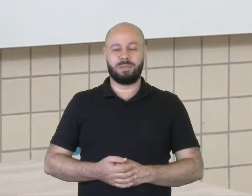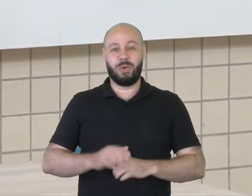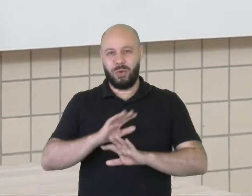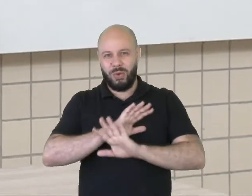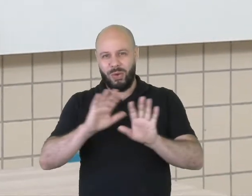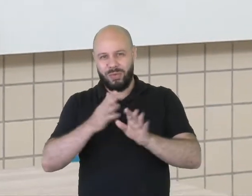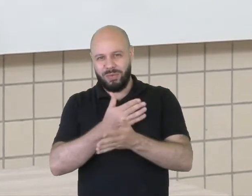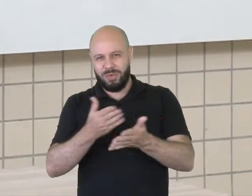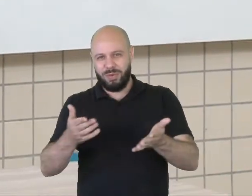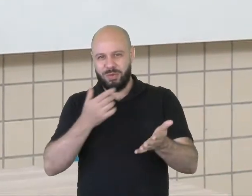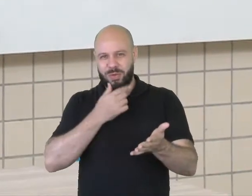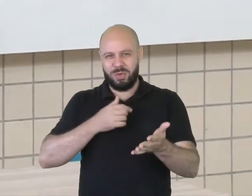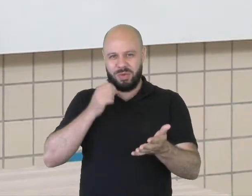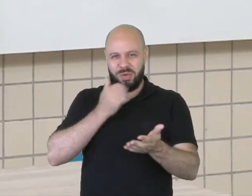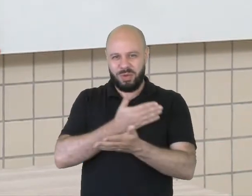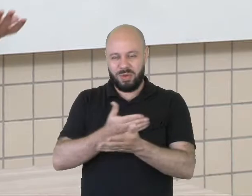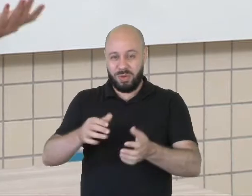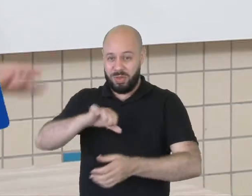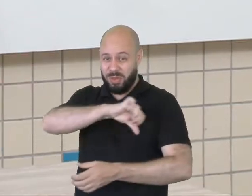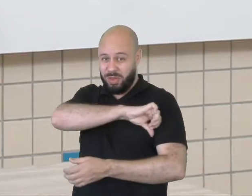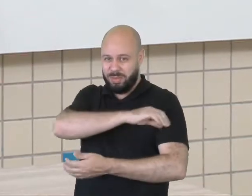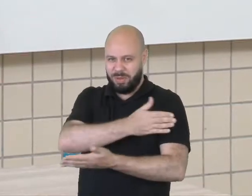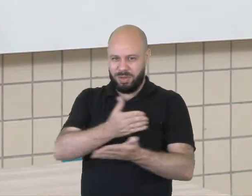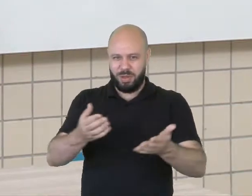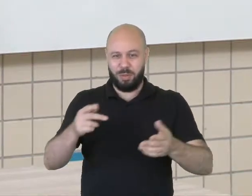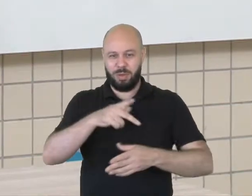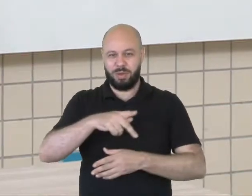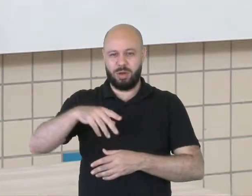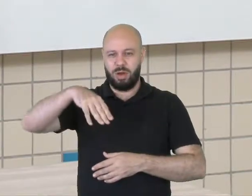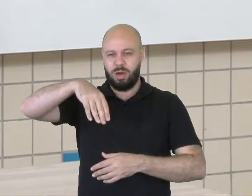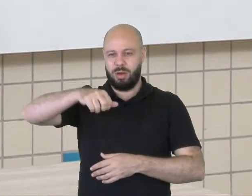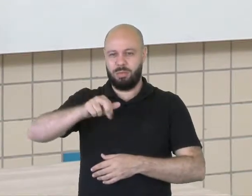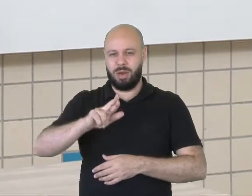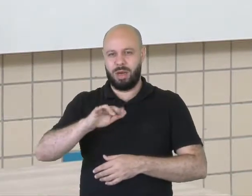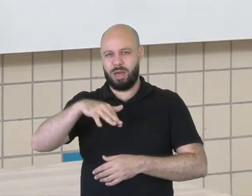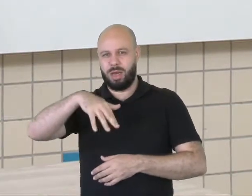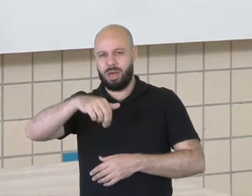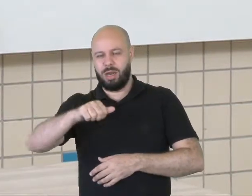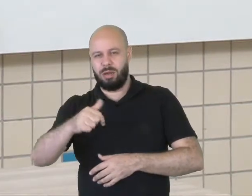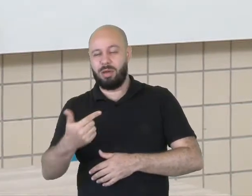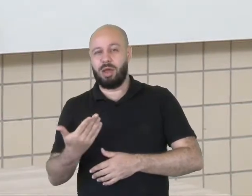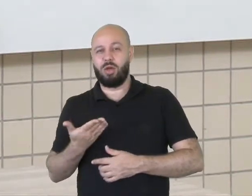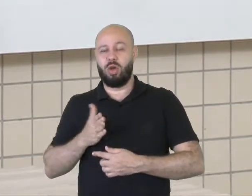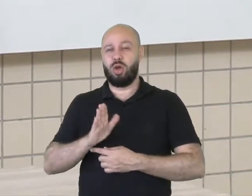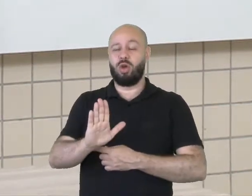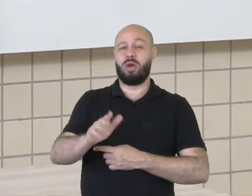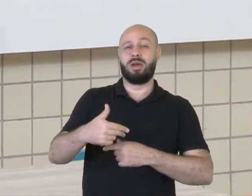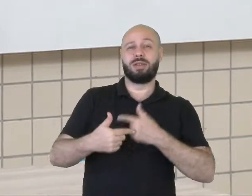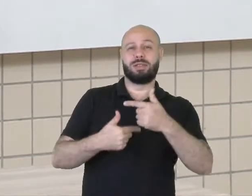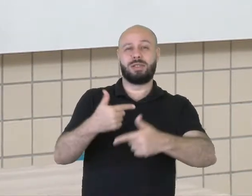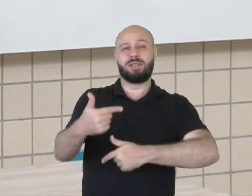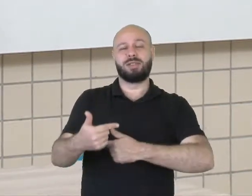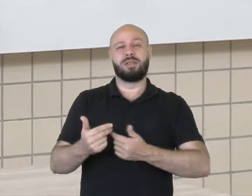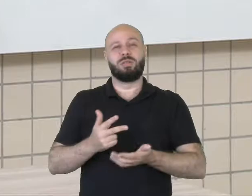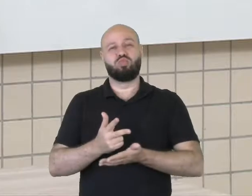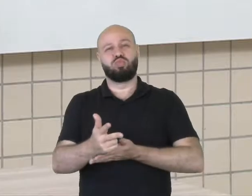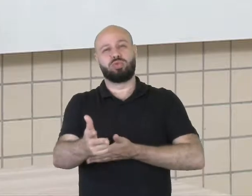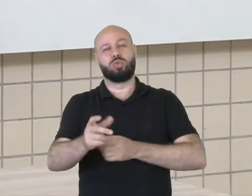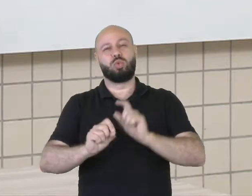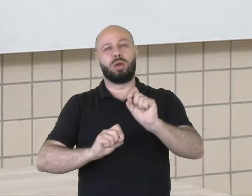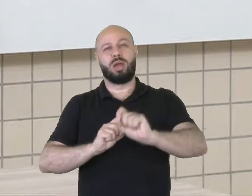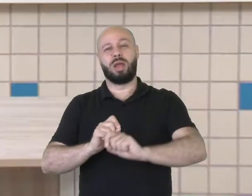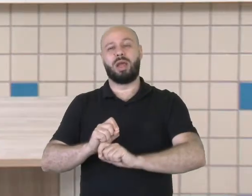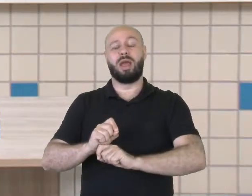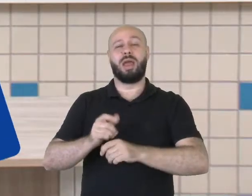Olá, alunas e alunos do nono ano. Eu sou a professora Marina e vamos dar continuidade ao conteúdo de